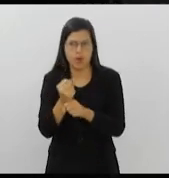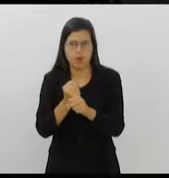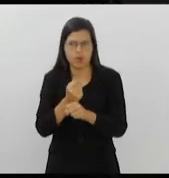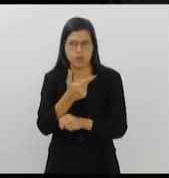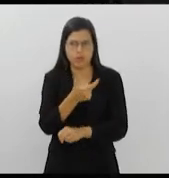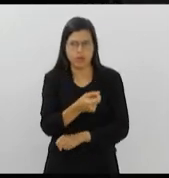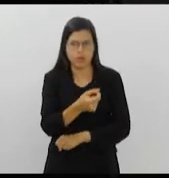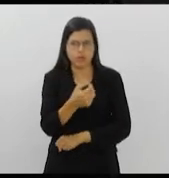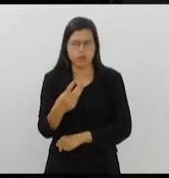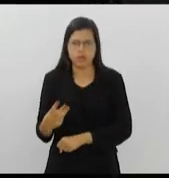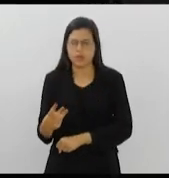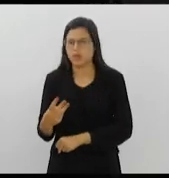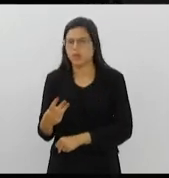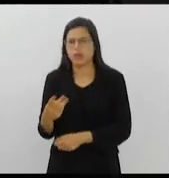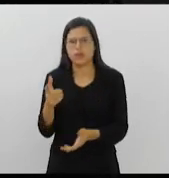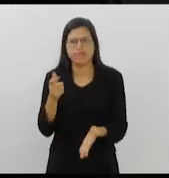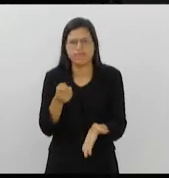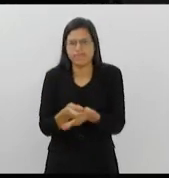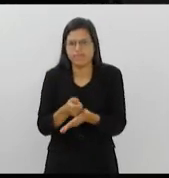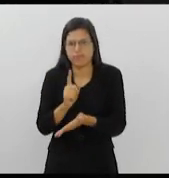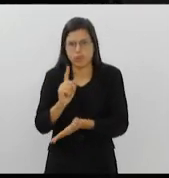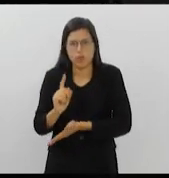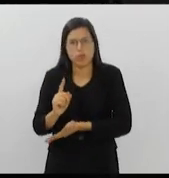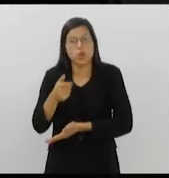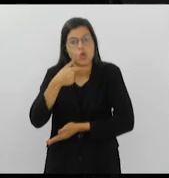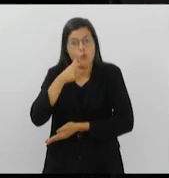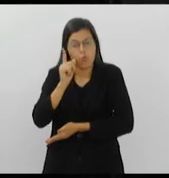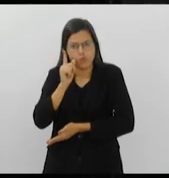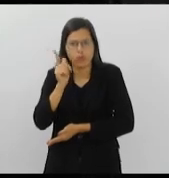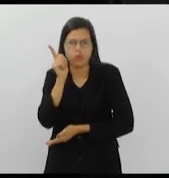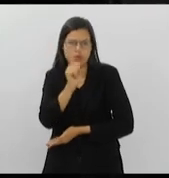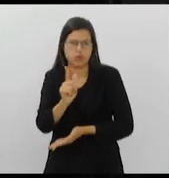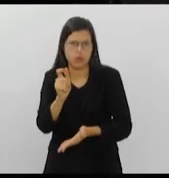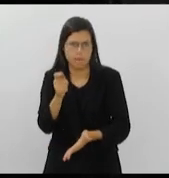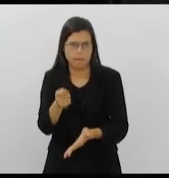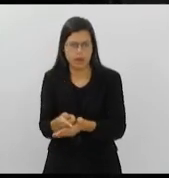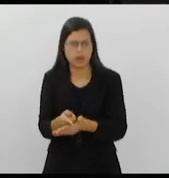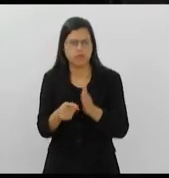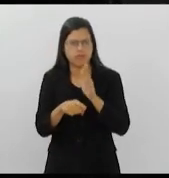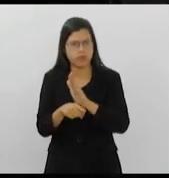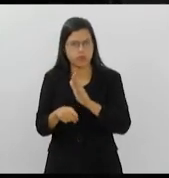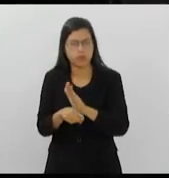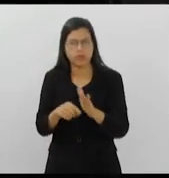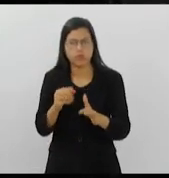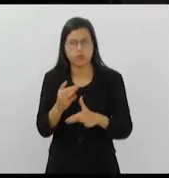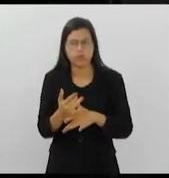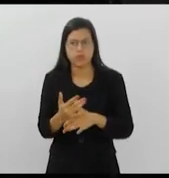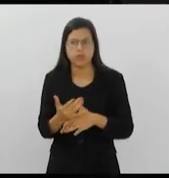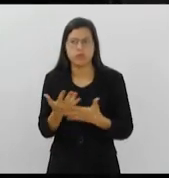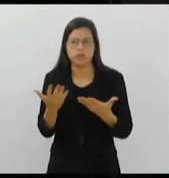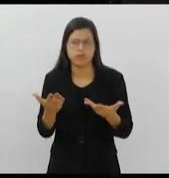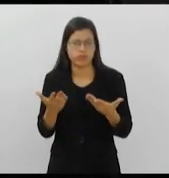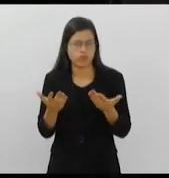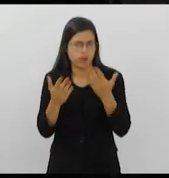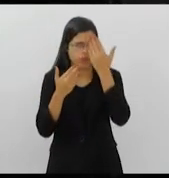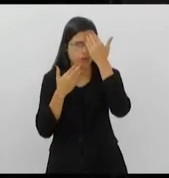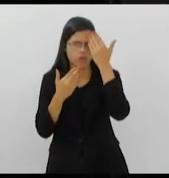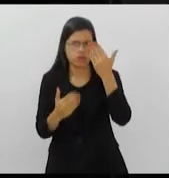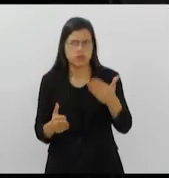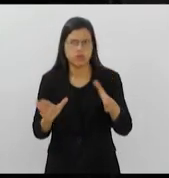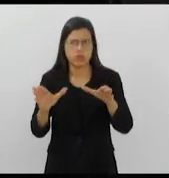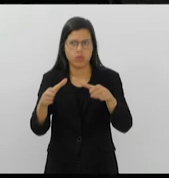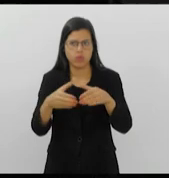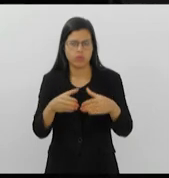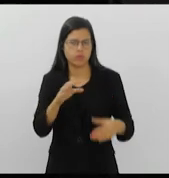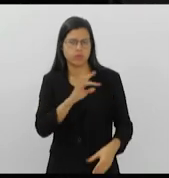ajuda muito aos municípios. Foi um trabalho que eu quero aqui também agradecer a toda a equipe